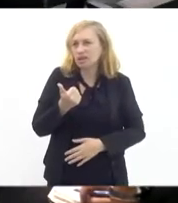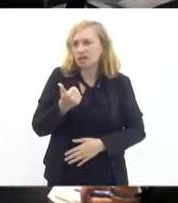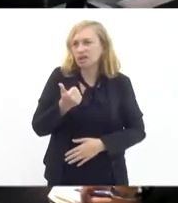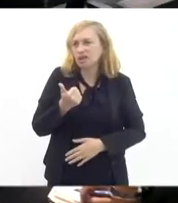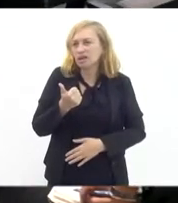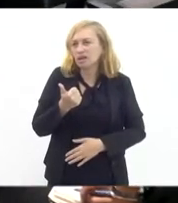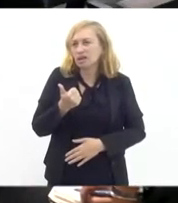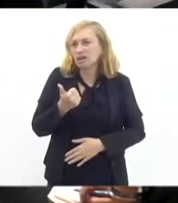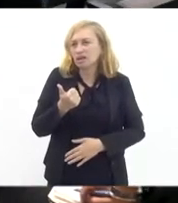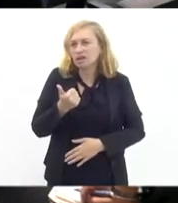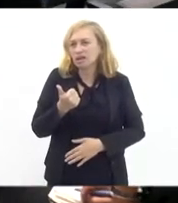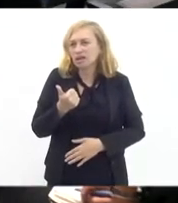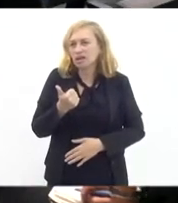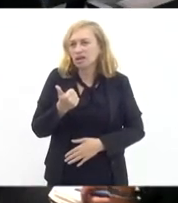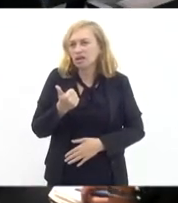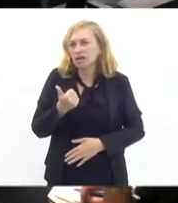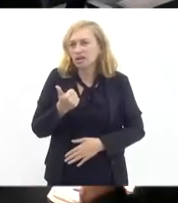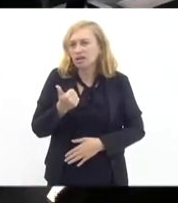Mas olha, eu queria.